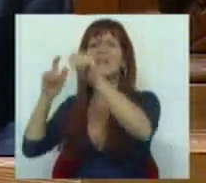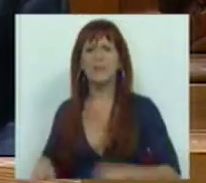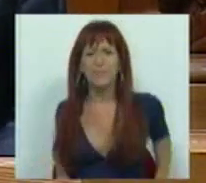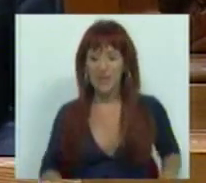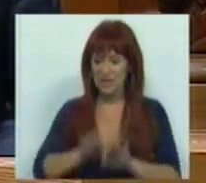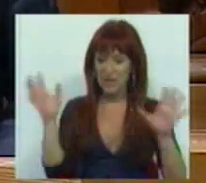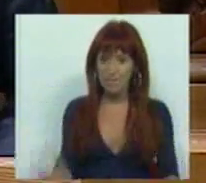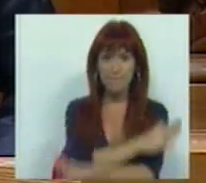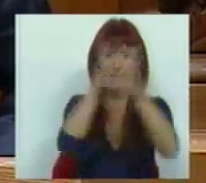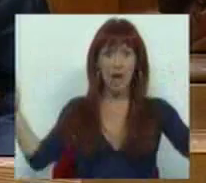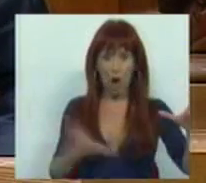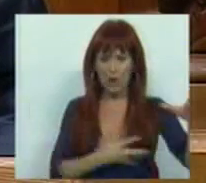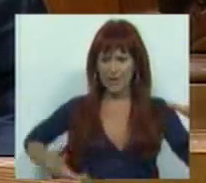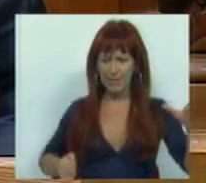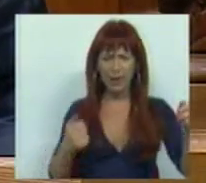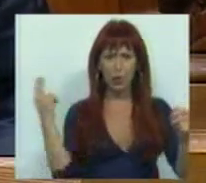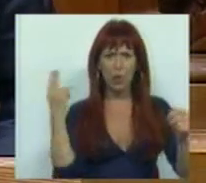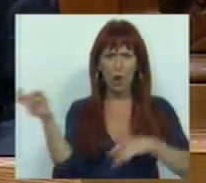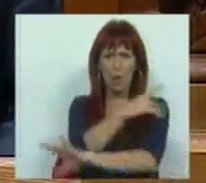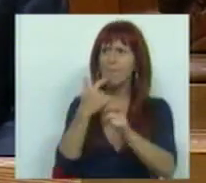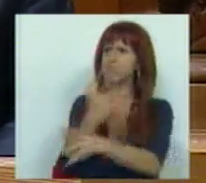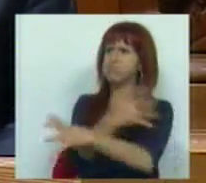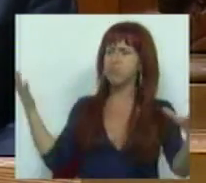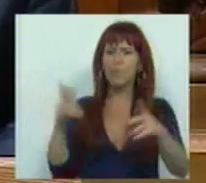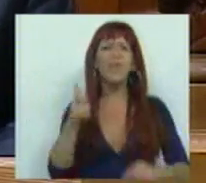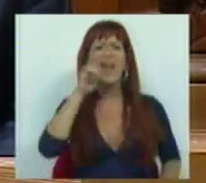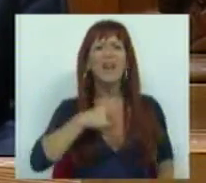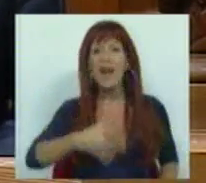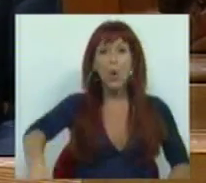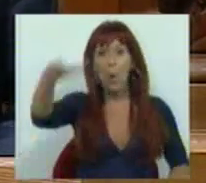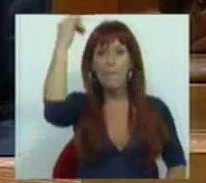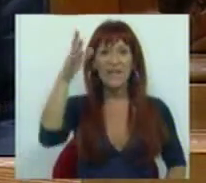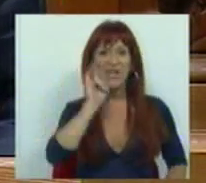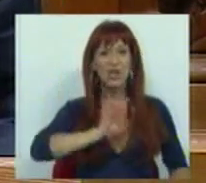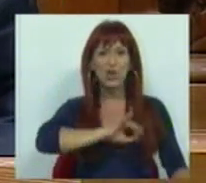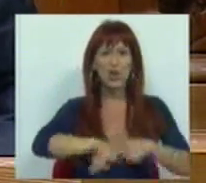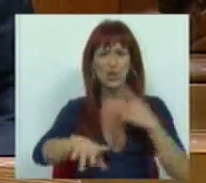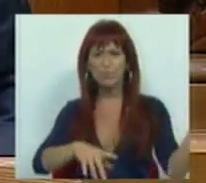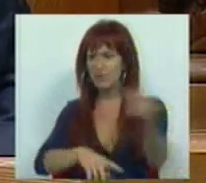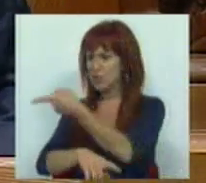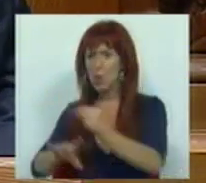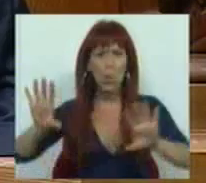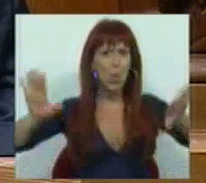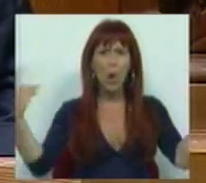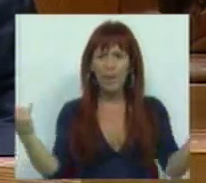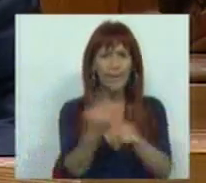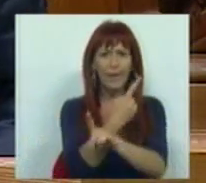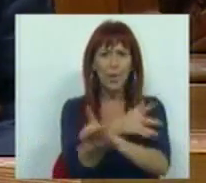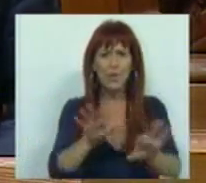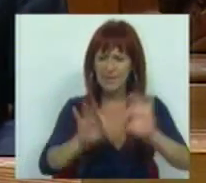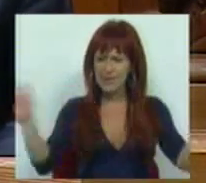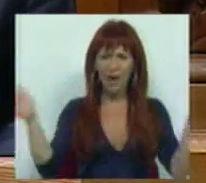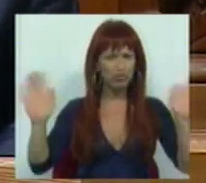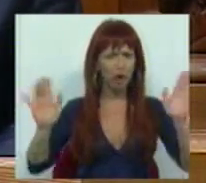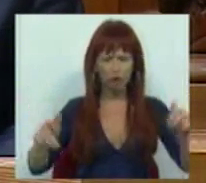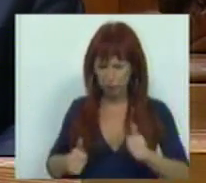com o maior crescimento do desemprego de toda a União Europeia. Queiram aprender, senhores deputados, qualquer coisa com quem